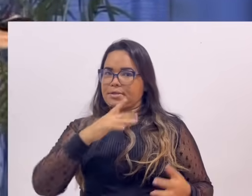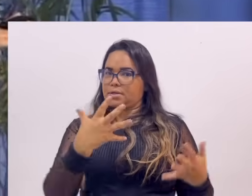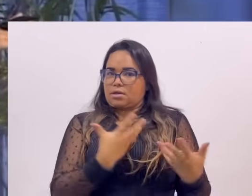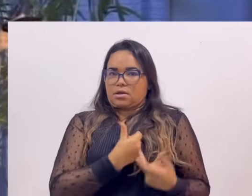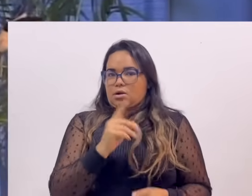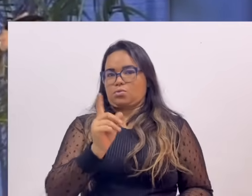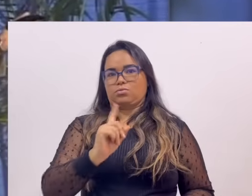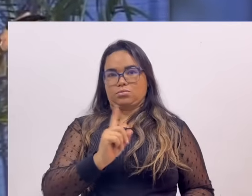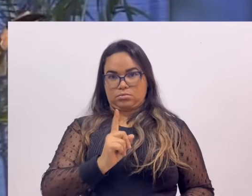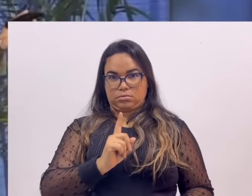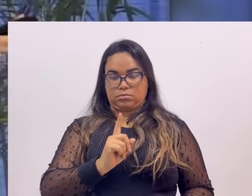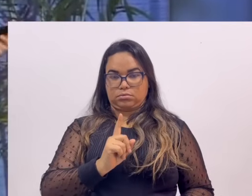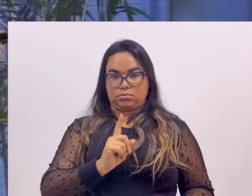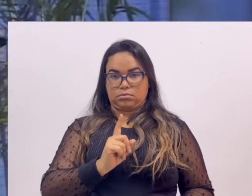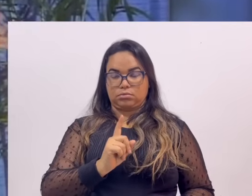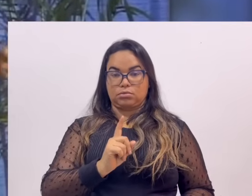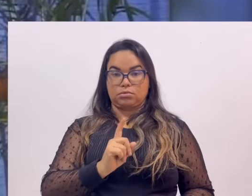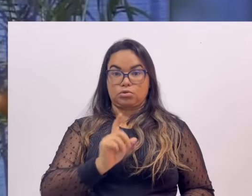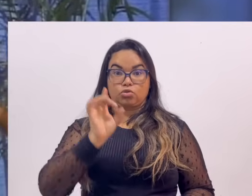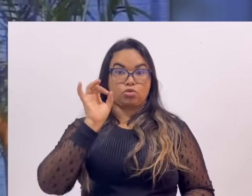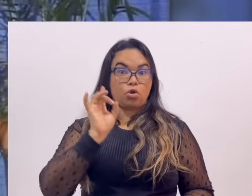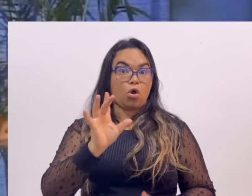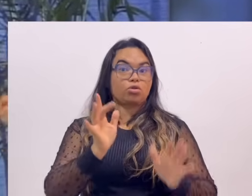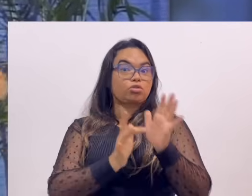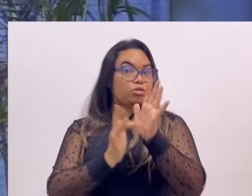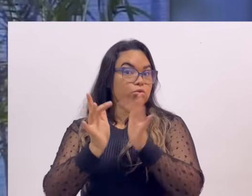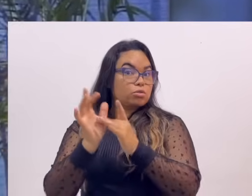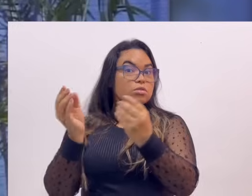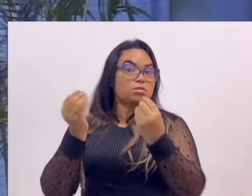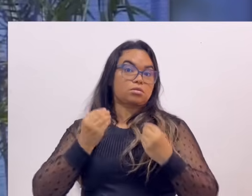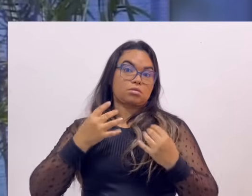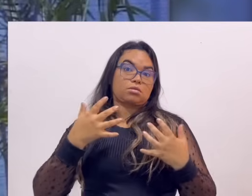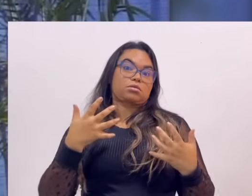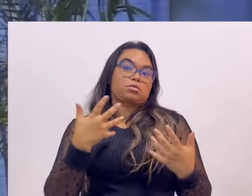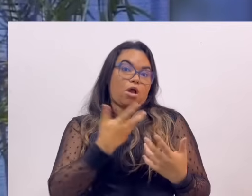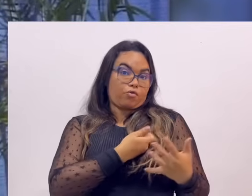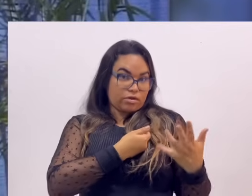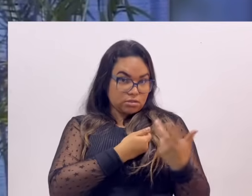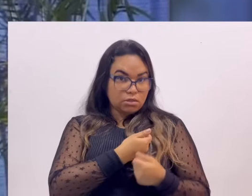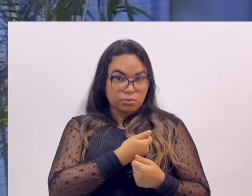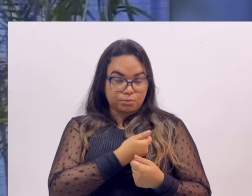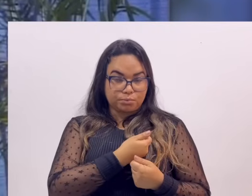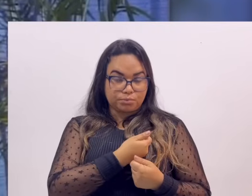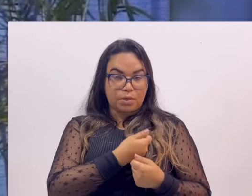não seremos salvos. Porque só nele há salvação.